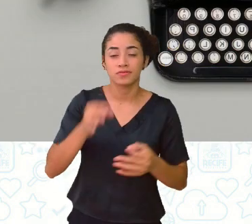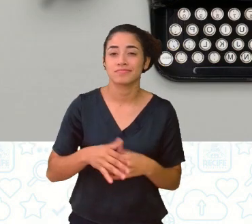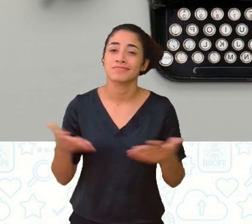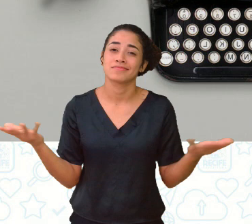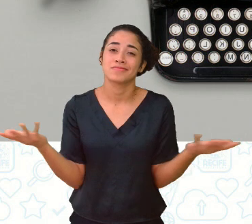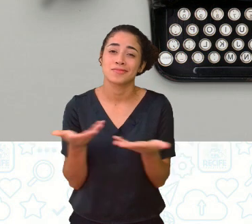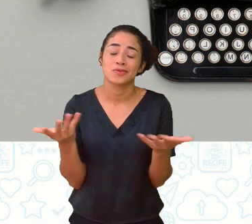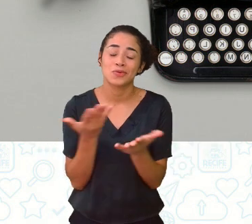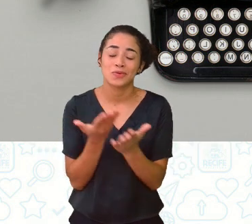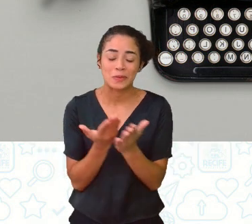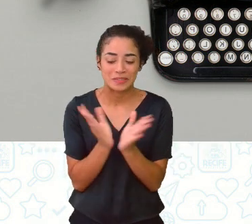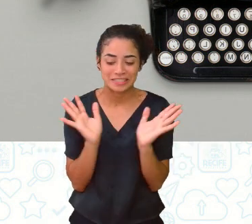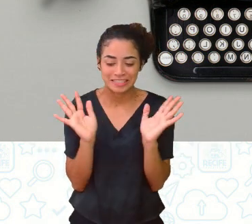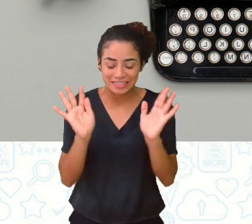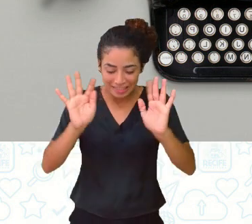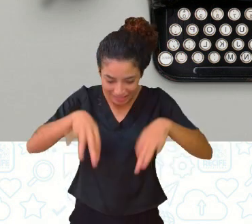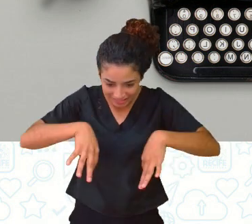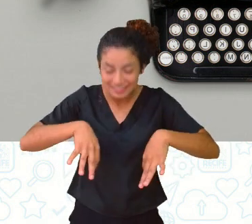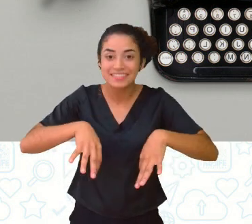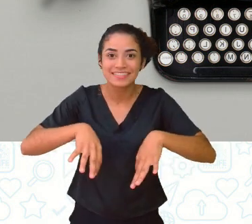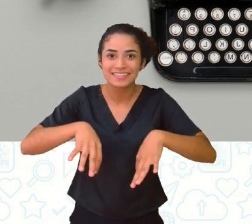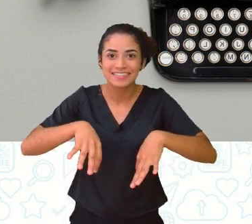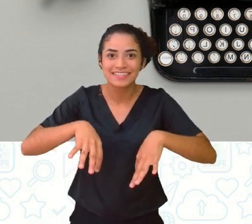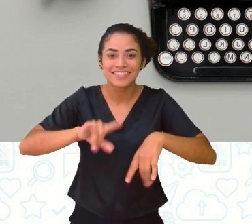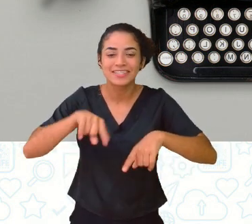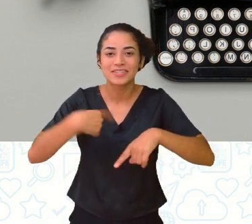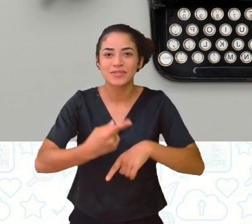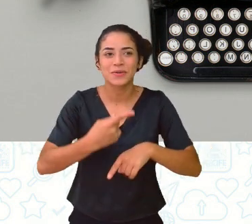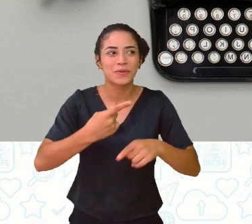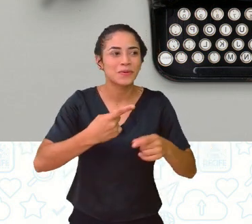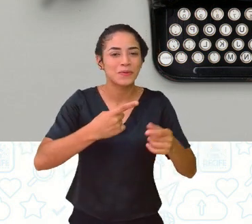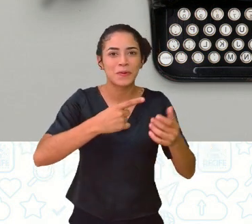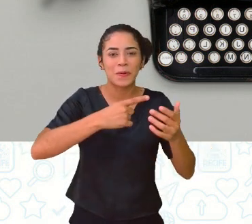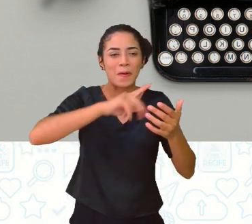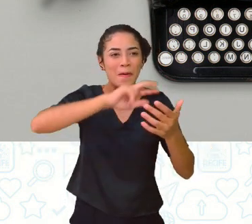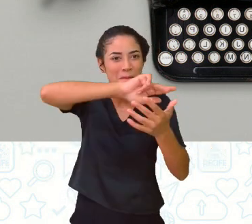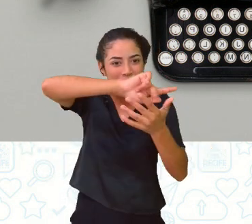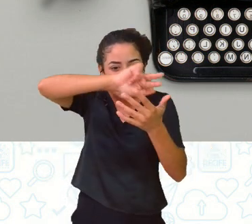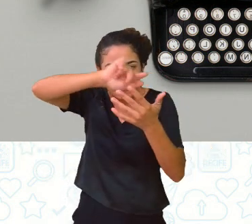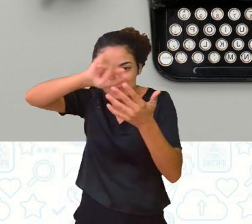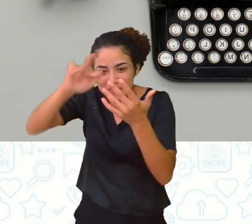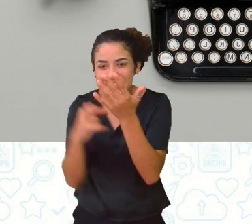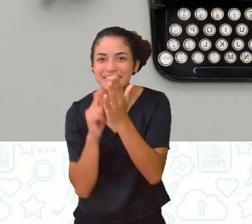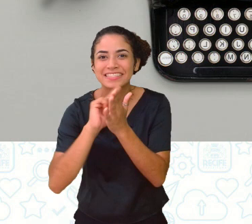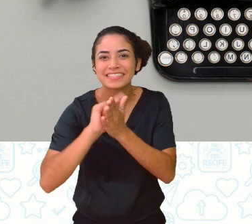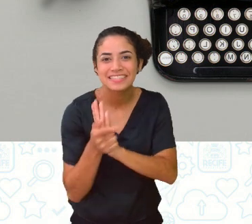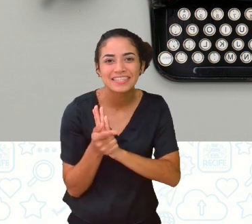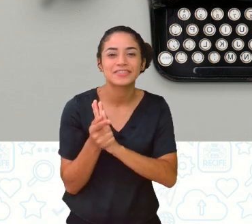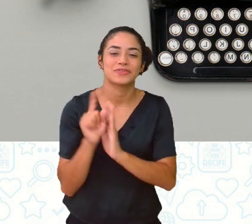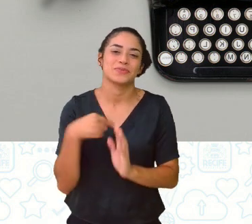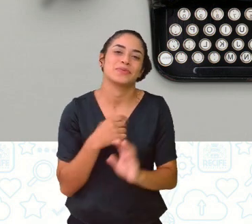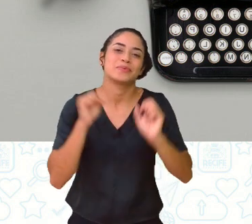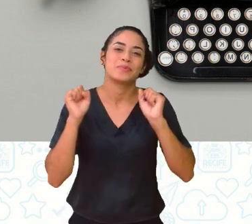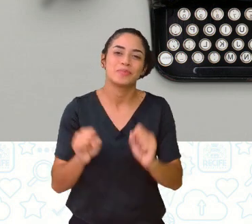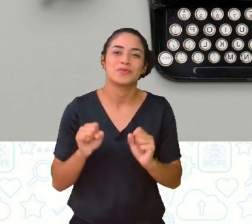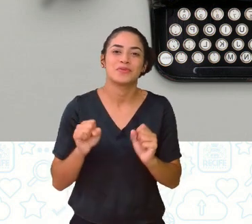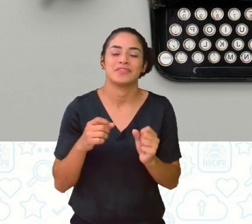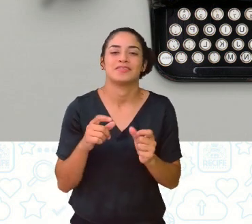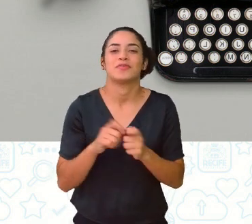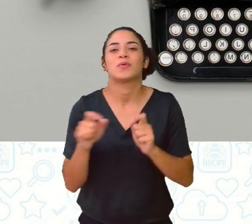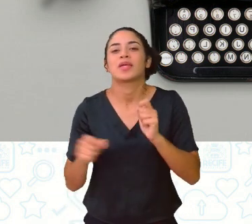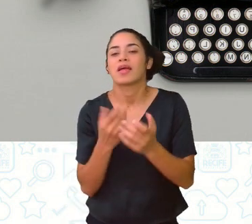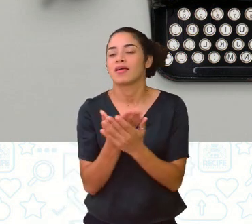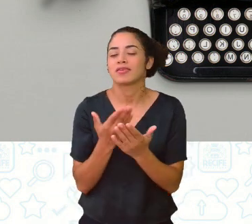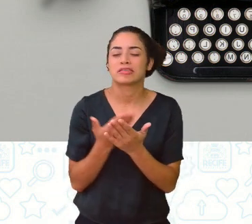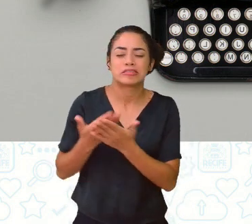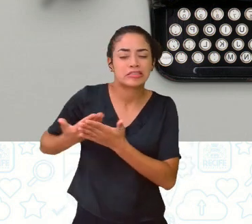nossa aula finalmente terminou, né? Porque a gente passou, assim, por 1 milhão de gêneros. E a gente poderia fazer, muitas aulas sobre gêneros,